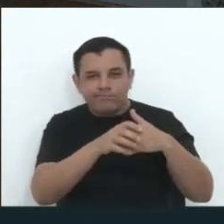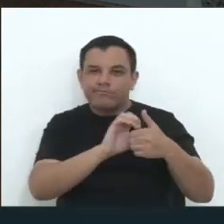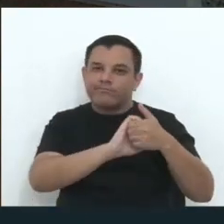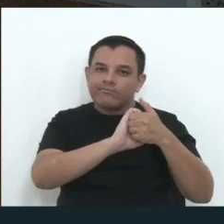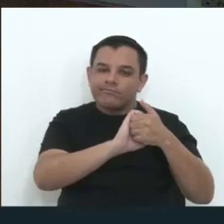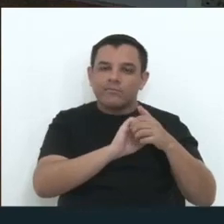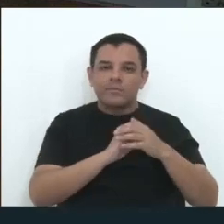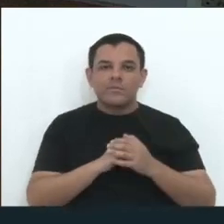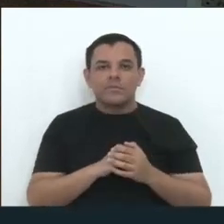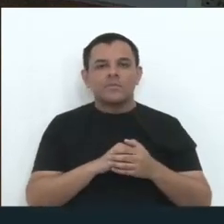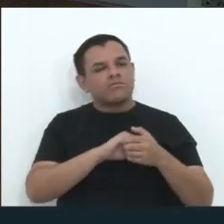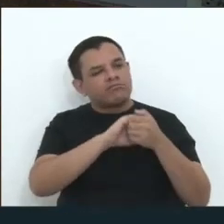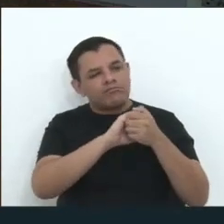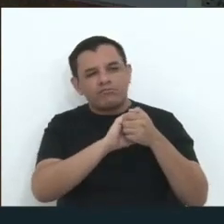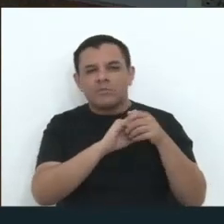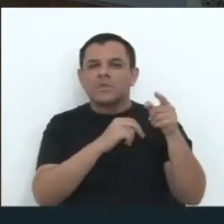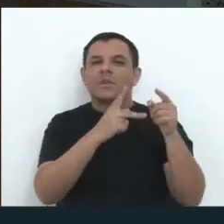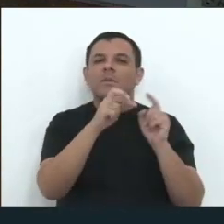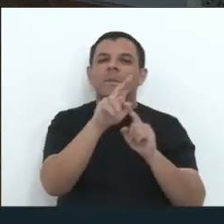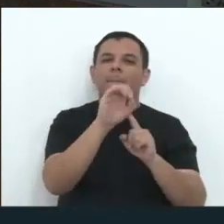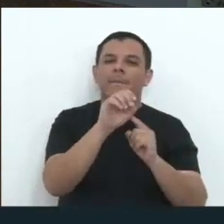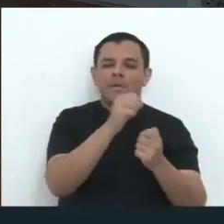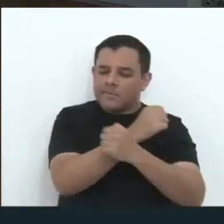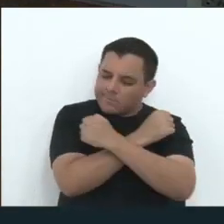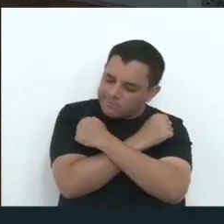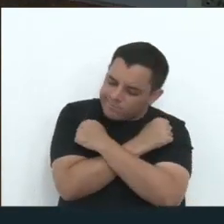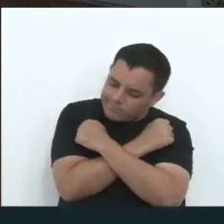E ao cumprimentar o Pedro me deu um abraço,